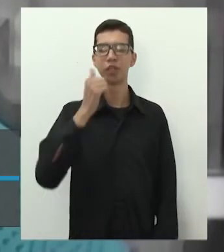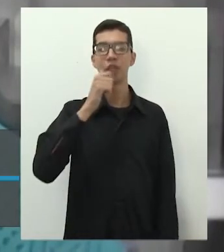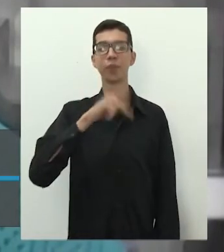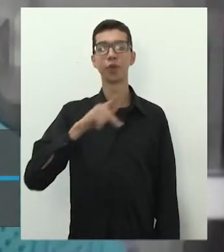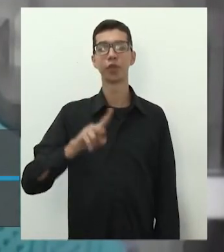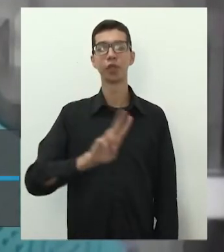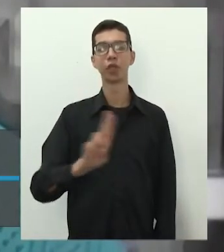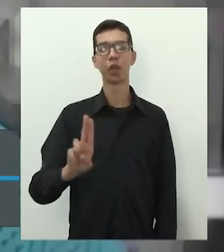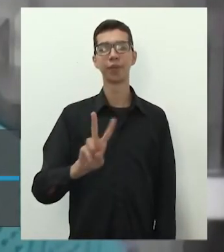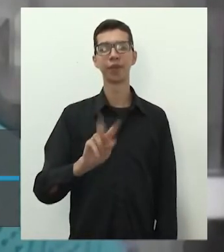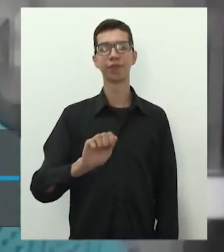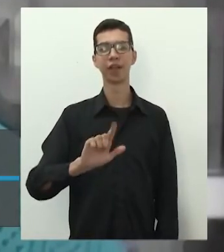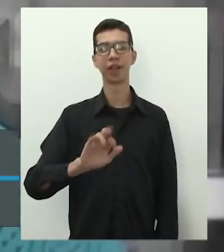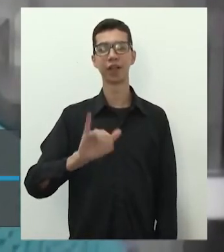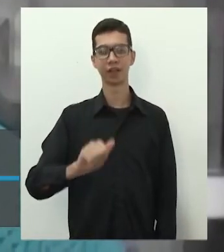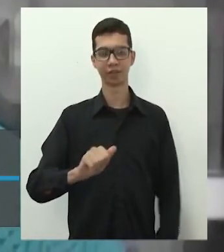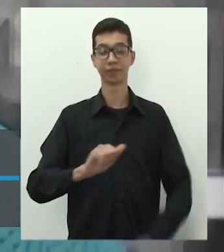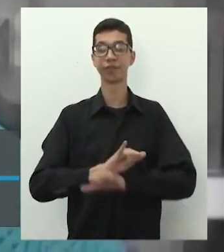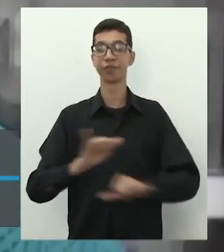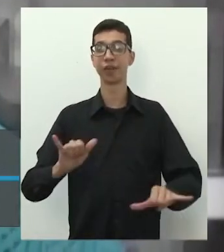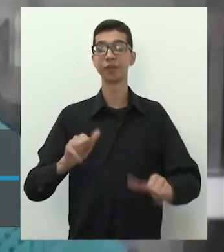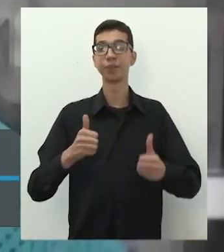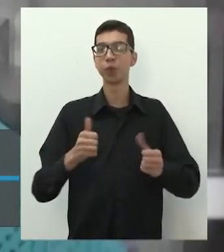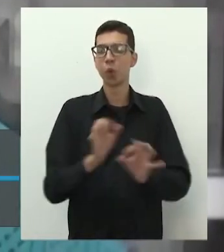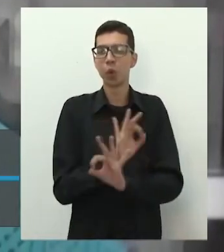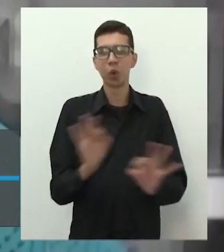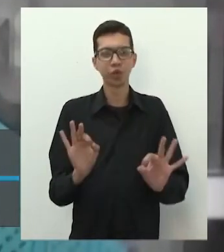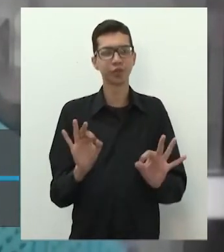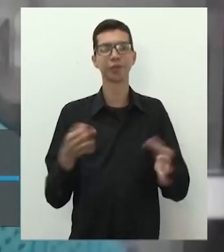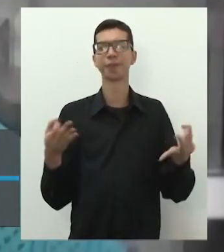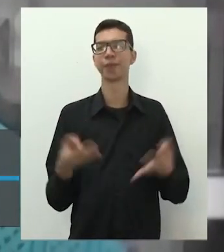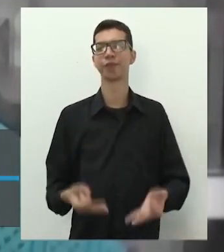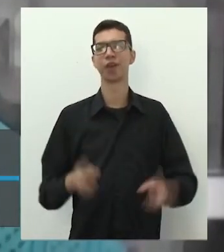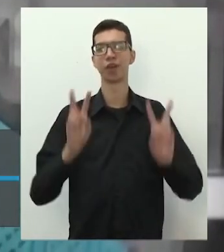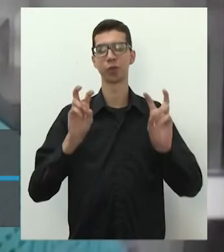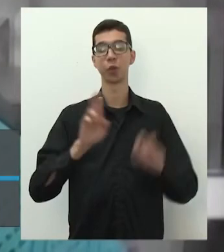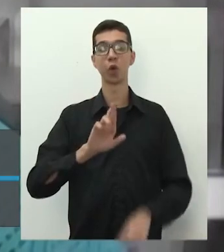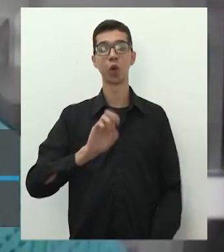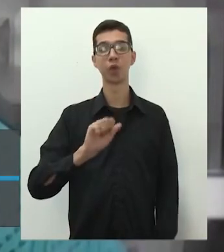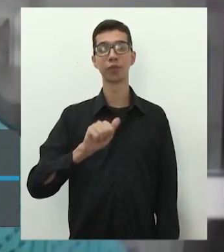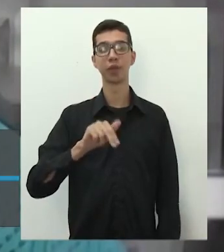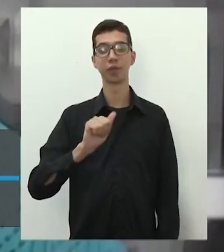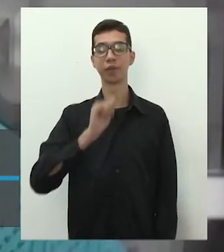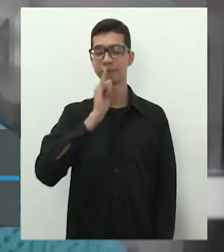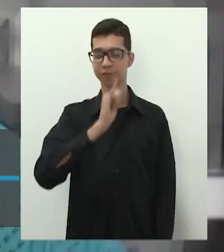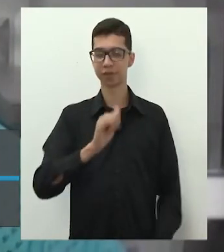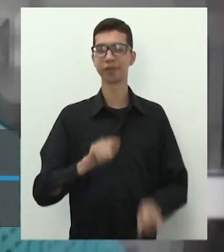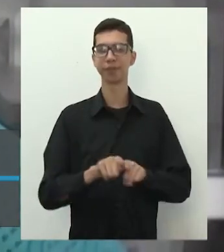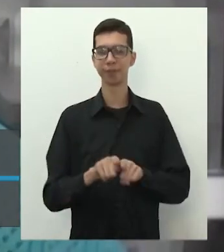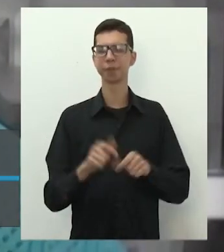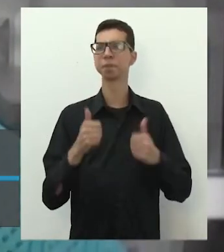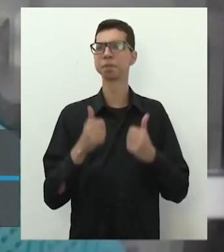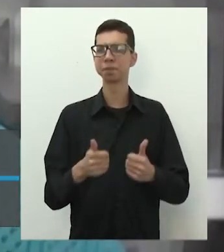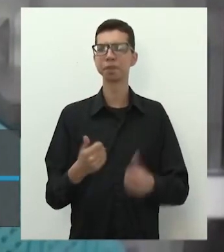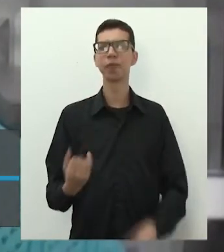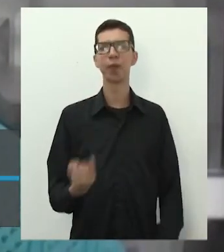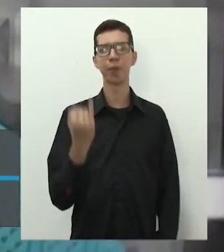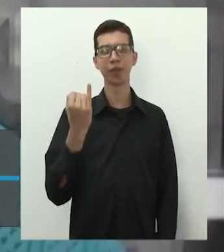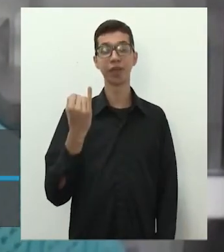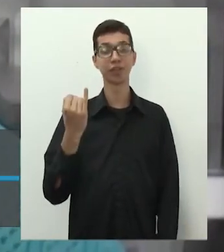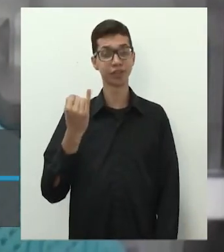com a gente. Olha, estamos com estou olhando meu celular aqui, 458 pessoas acompanhando, e a gente também tem